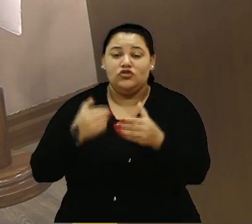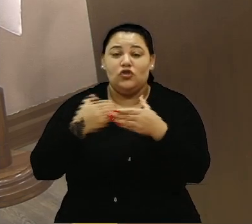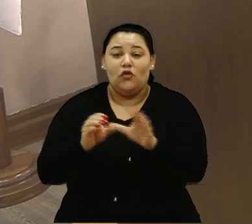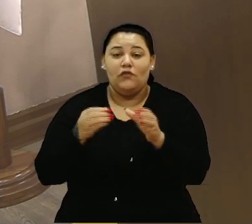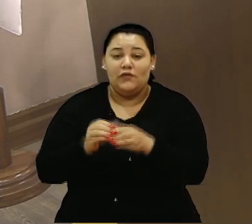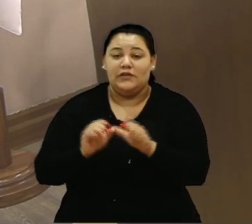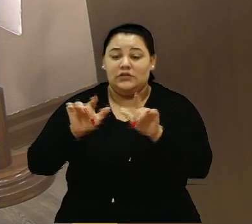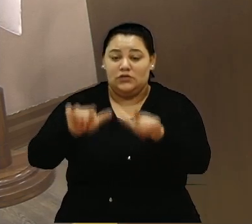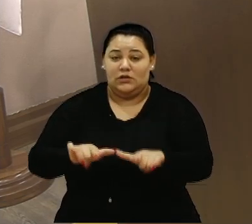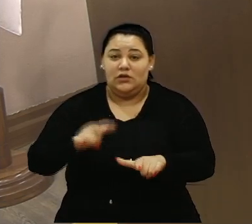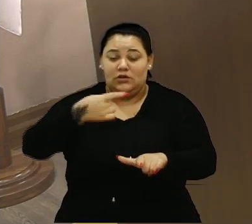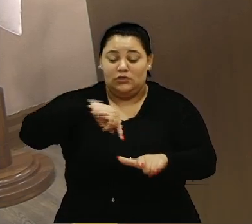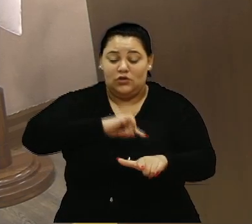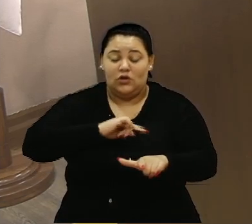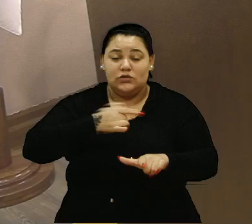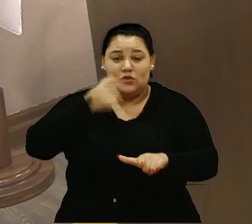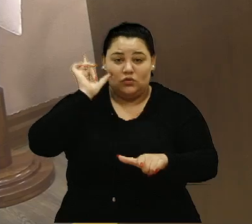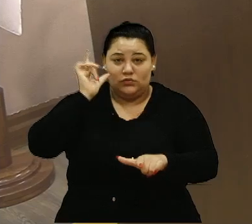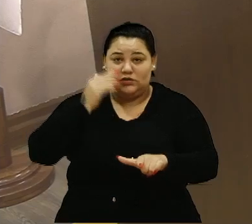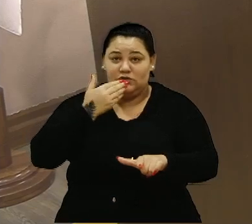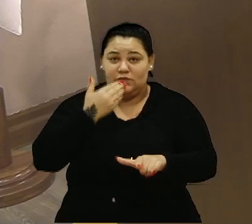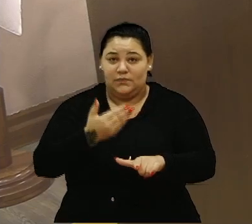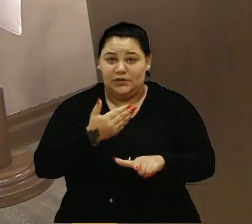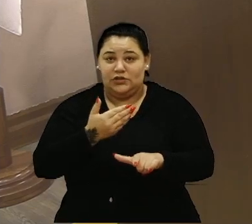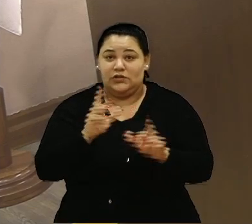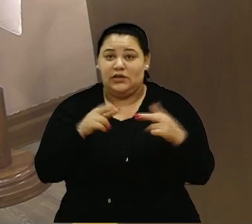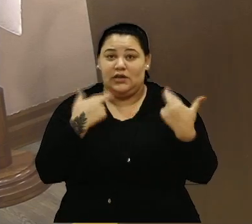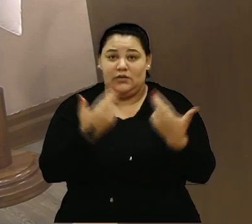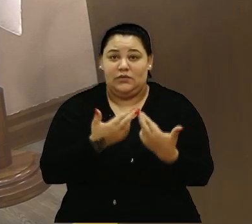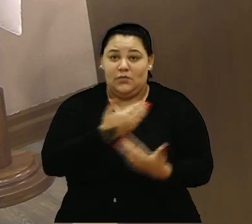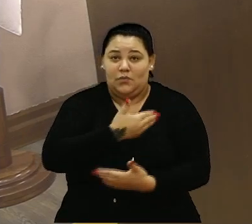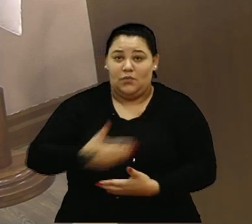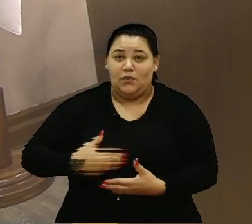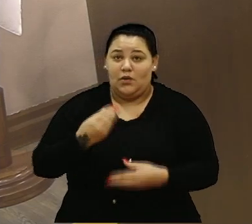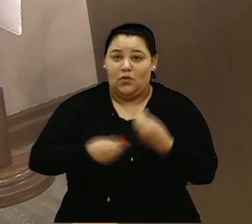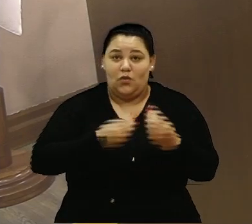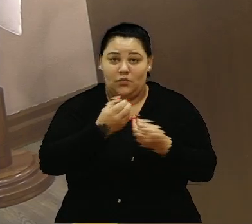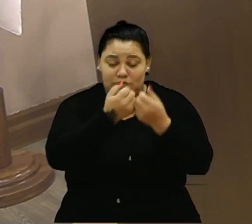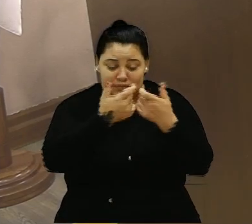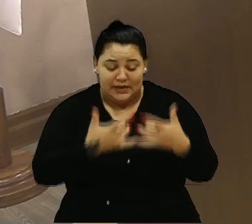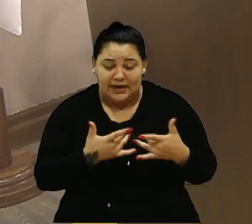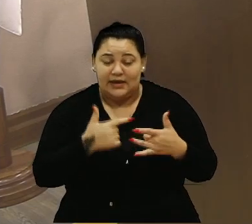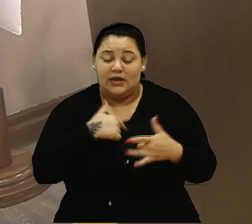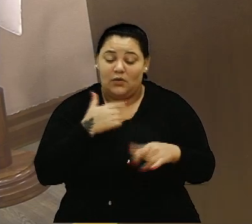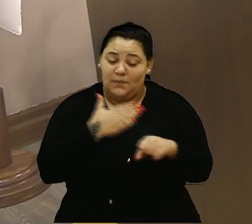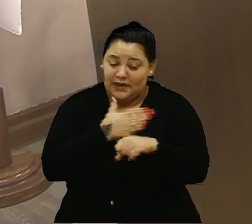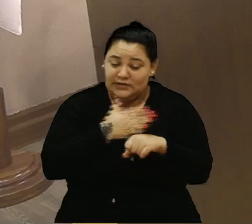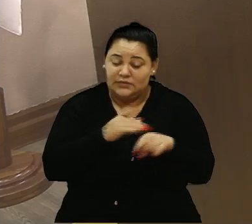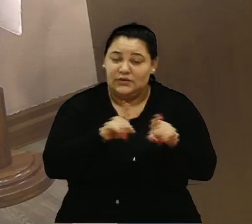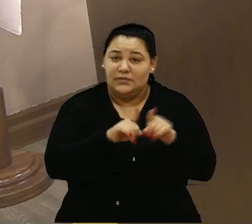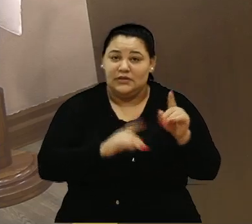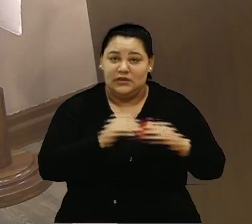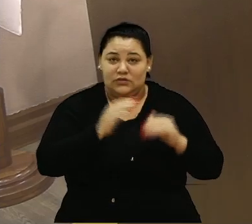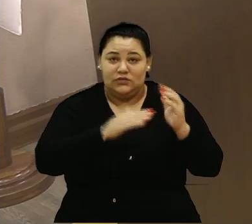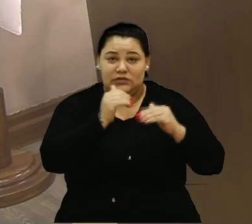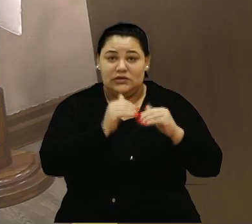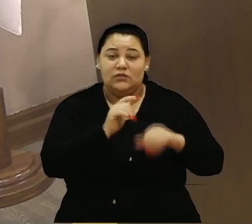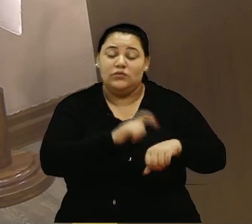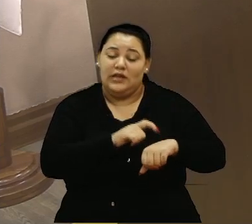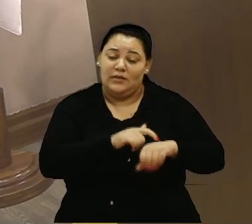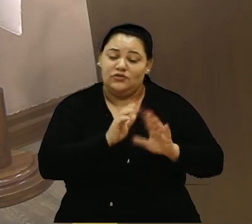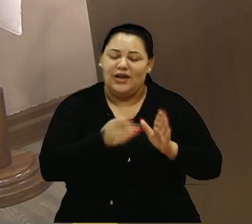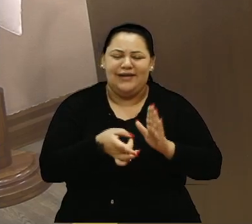nós ontem tiramos encaminhamentos da nossa reunião pública, né? Como eu falei, participo também dessa construção há um tempo, muito antes